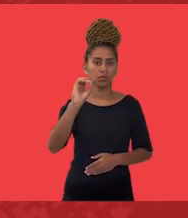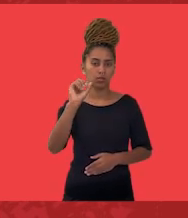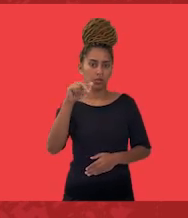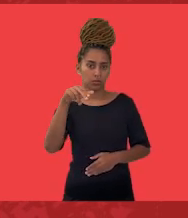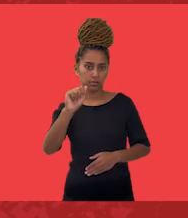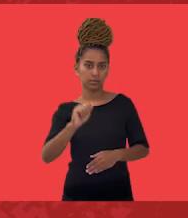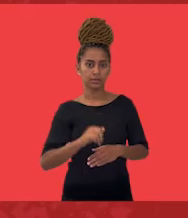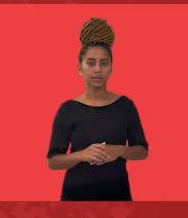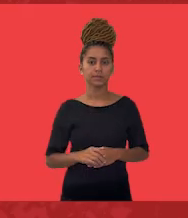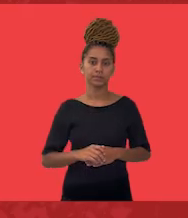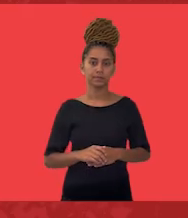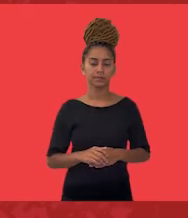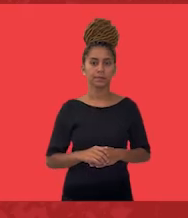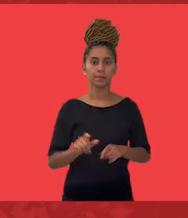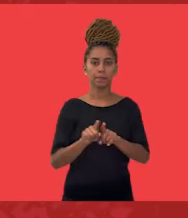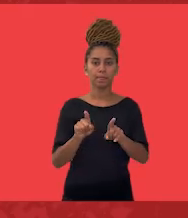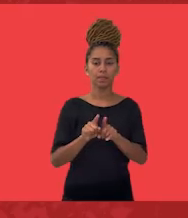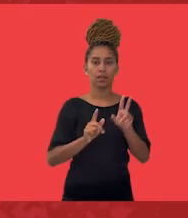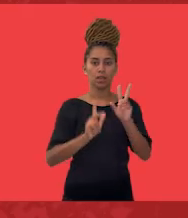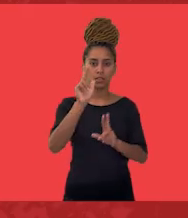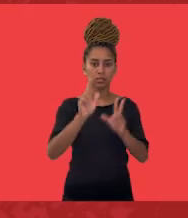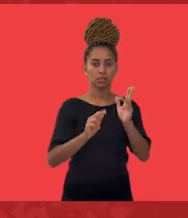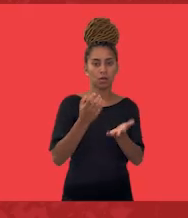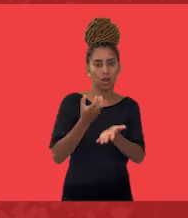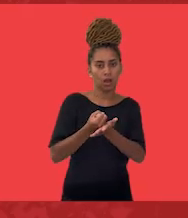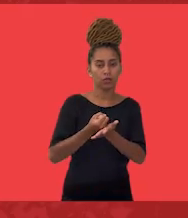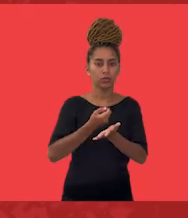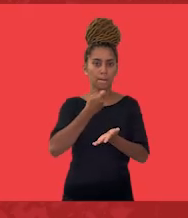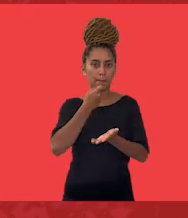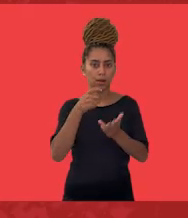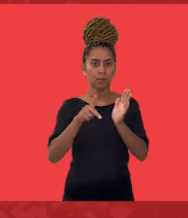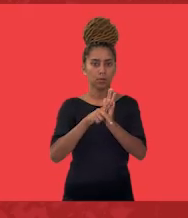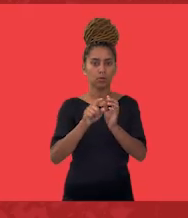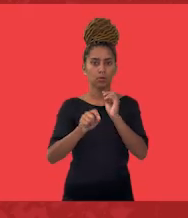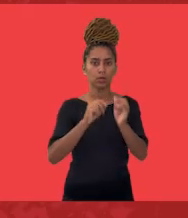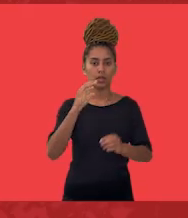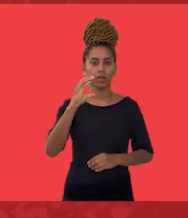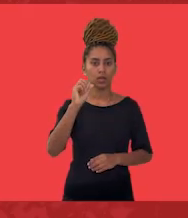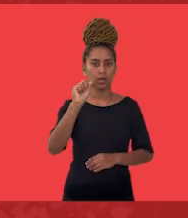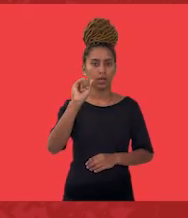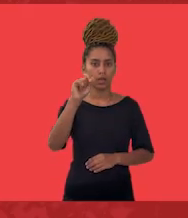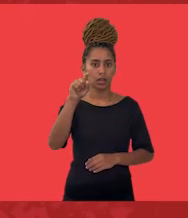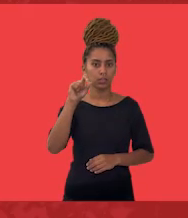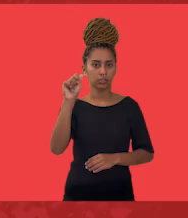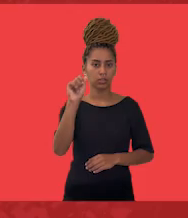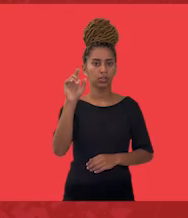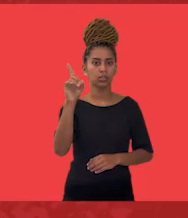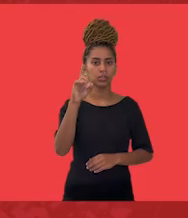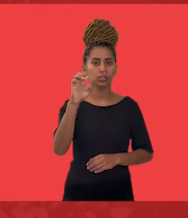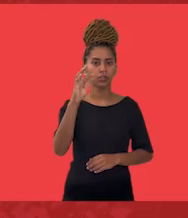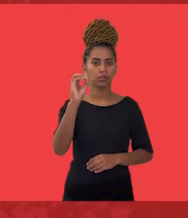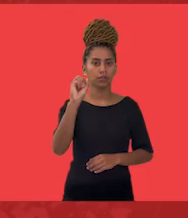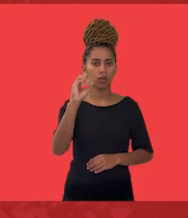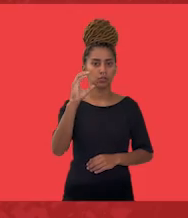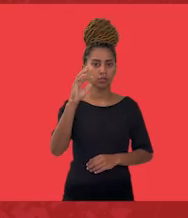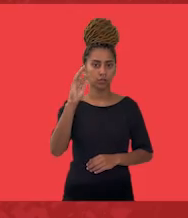Sara Sintic. Narração, Rosana Braga Reis. Captação e edição de